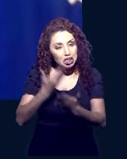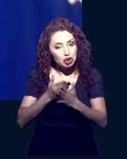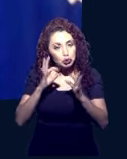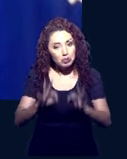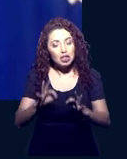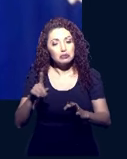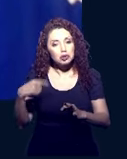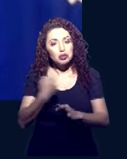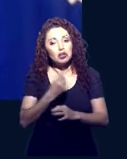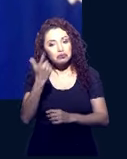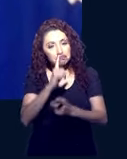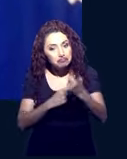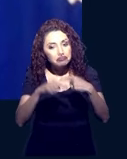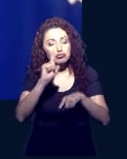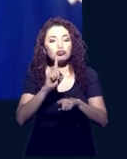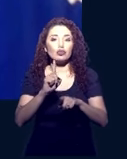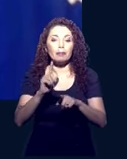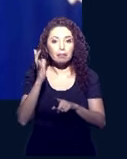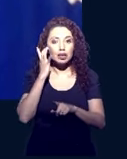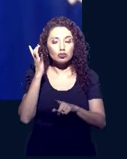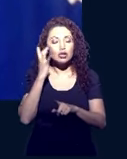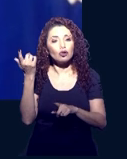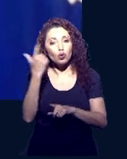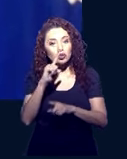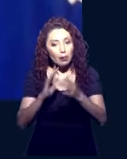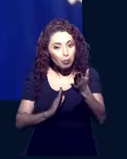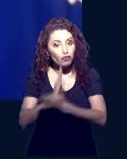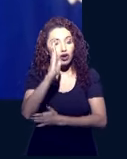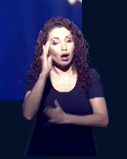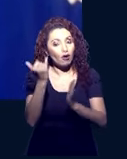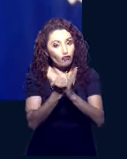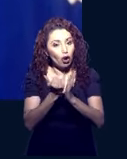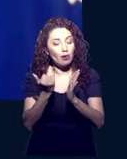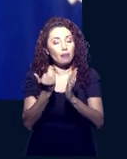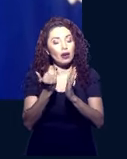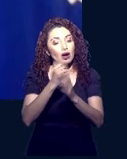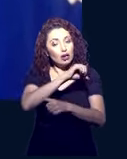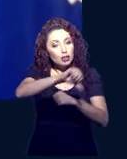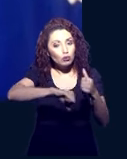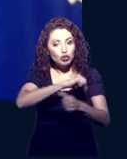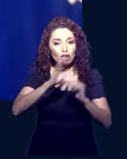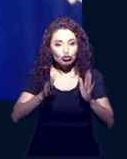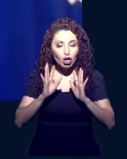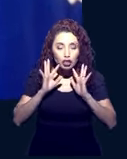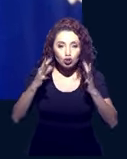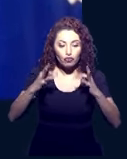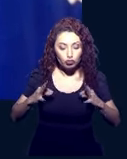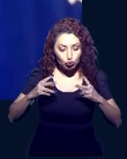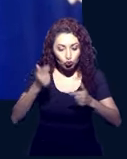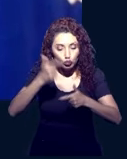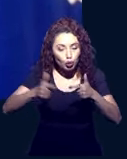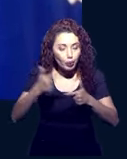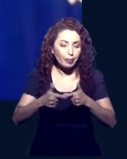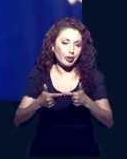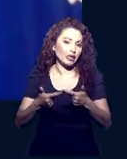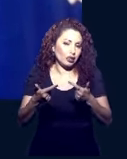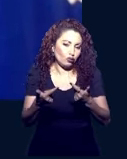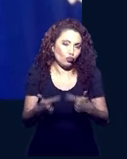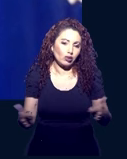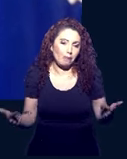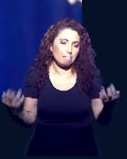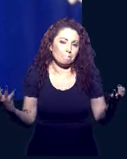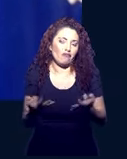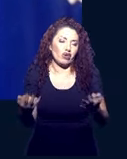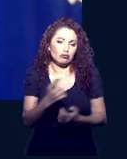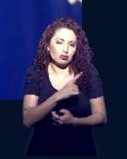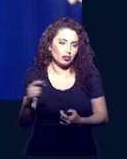maturidade para poder aprovar uma reforma tributária que repito se não resolve todos os problemas e se não é totalmente perfeita e evidentemente não